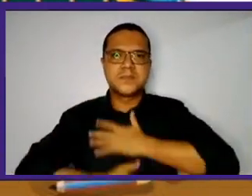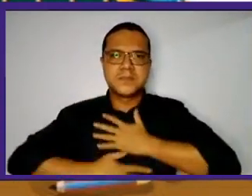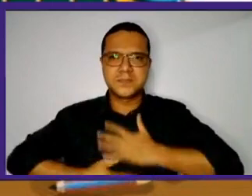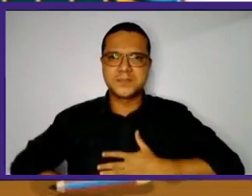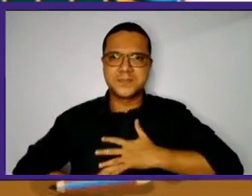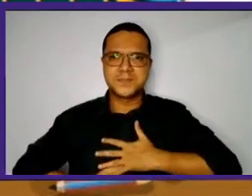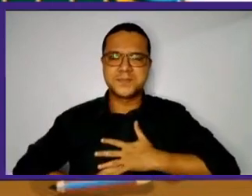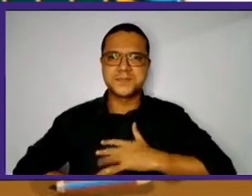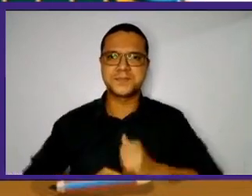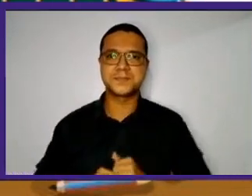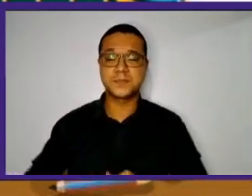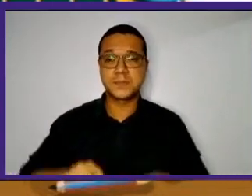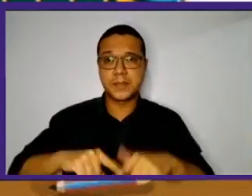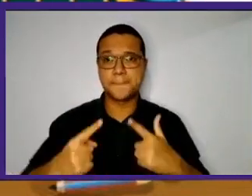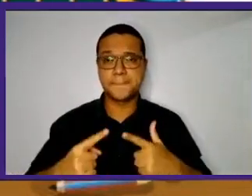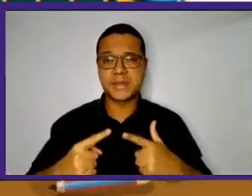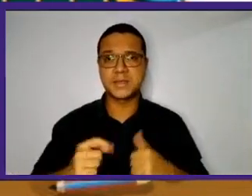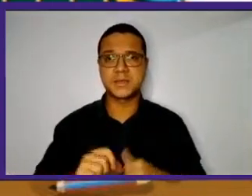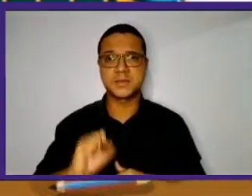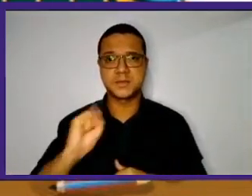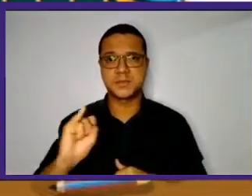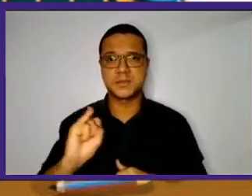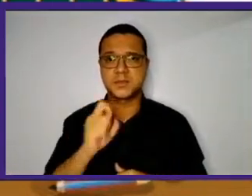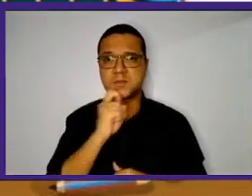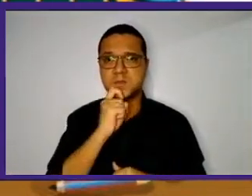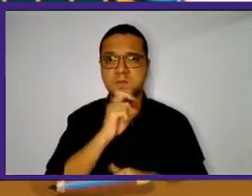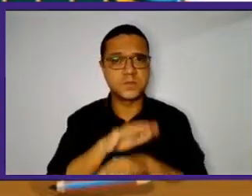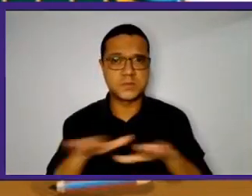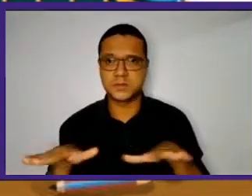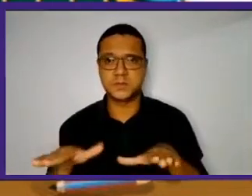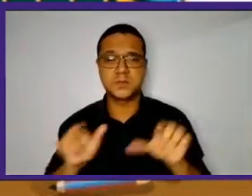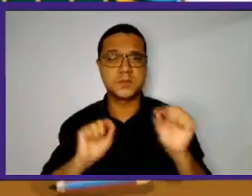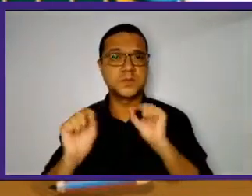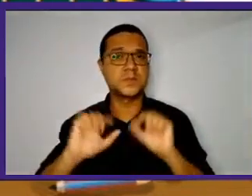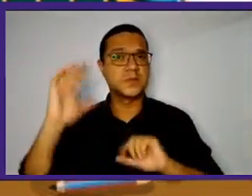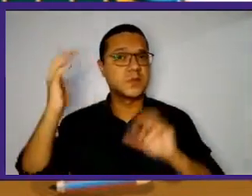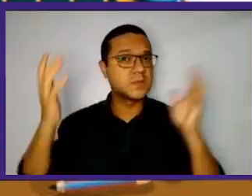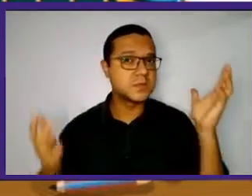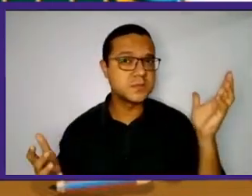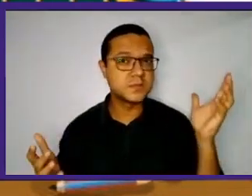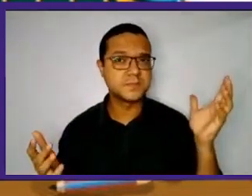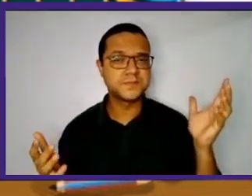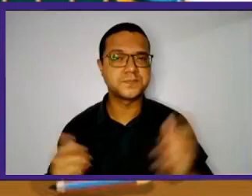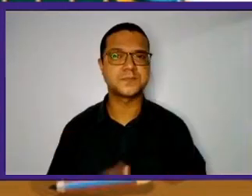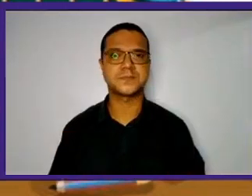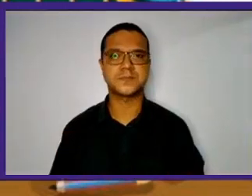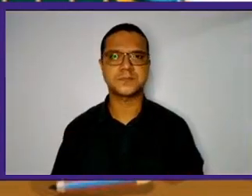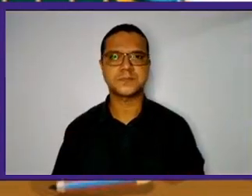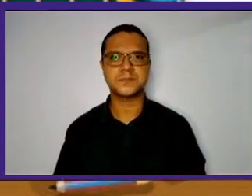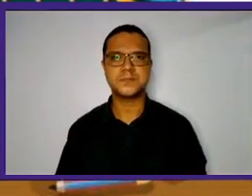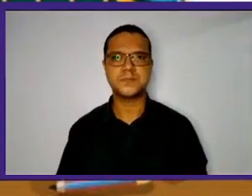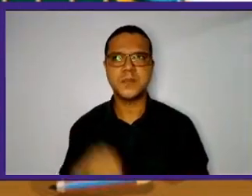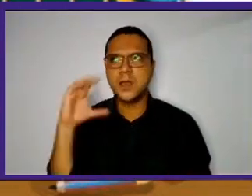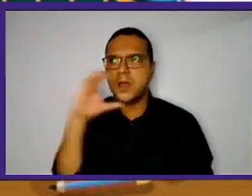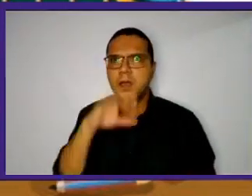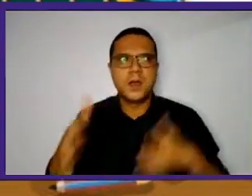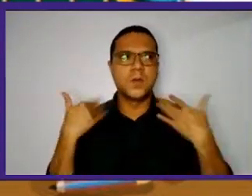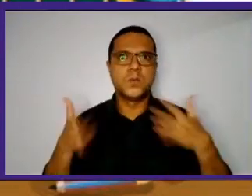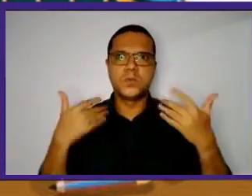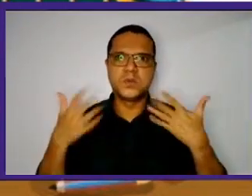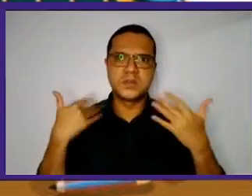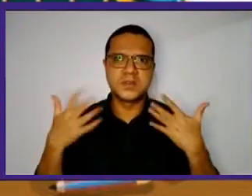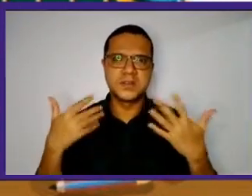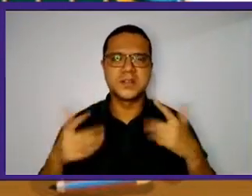protegido. Mas se aquele frio que você estava sentindo passar, o que vai acontecer? Você vai ficar muito